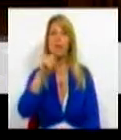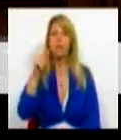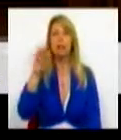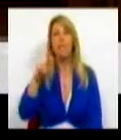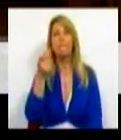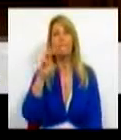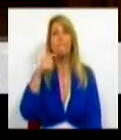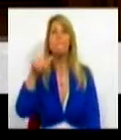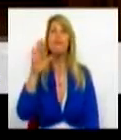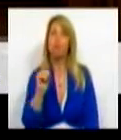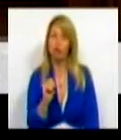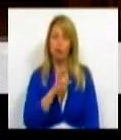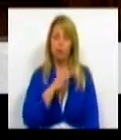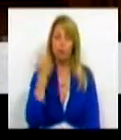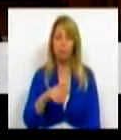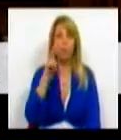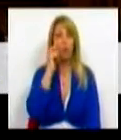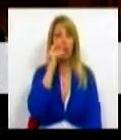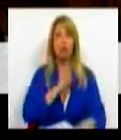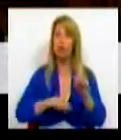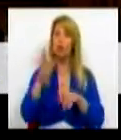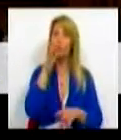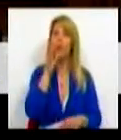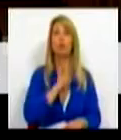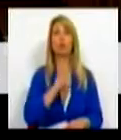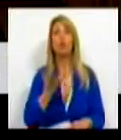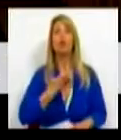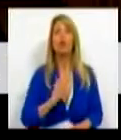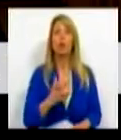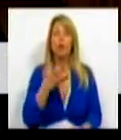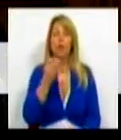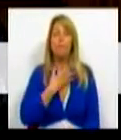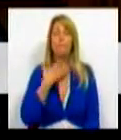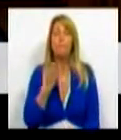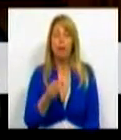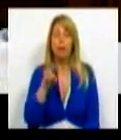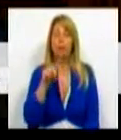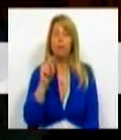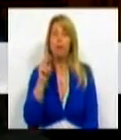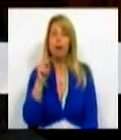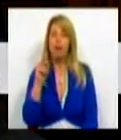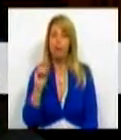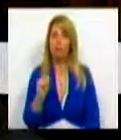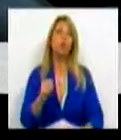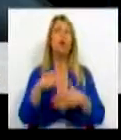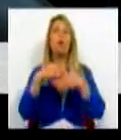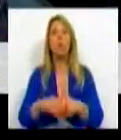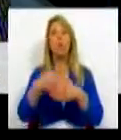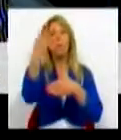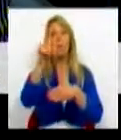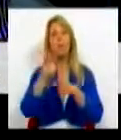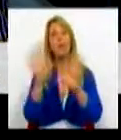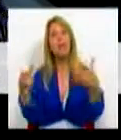Presidente, senhoras e senhores deputados, Sr. Dr. Pedro Duarte Neves, que cumprimento, e a equipa que o